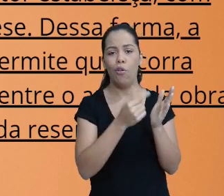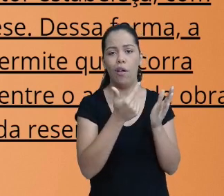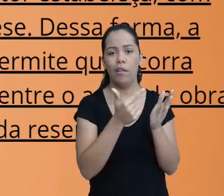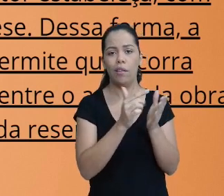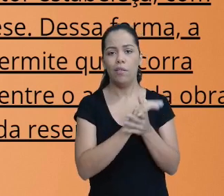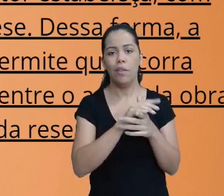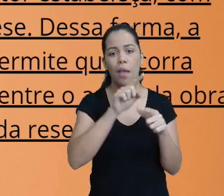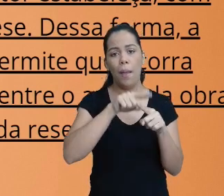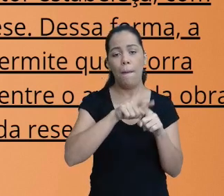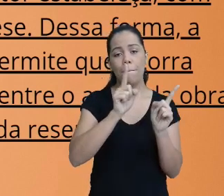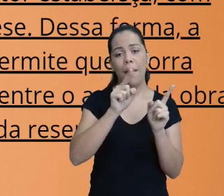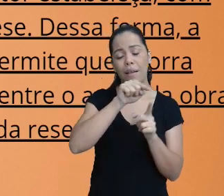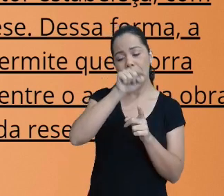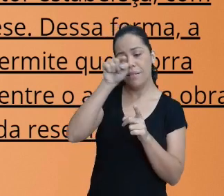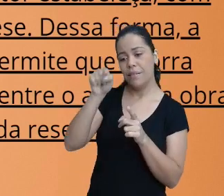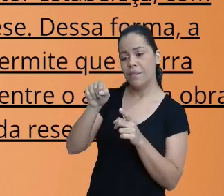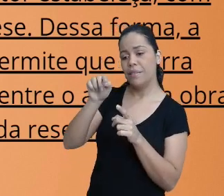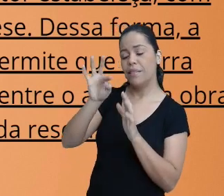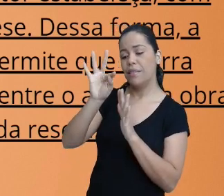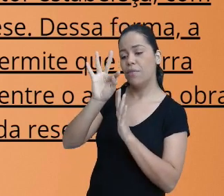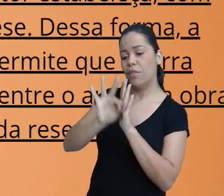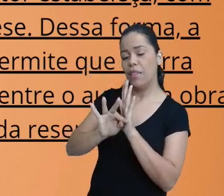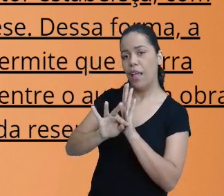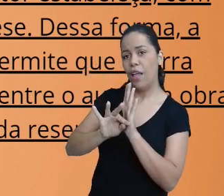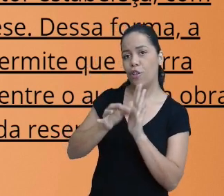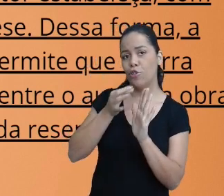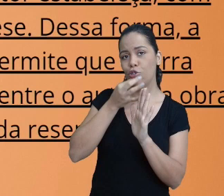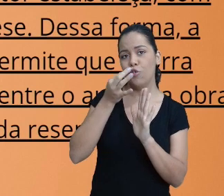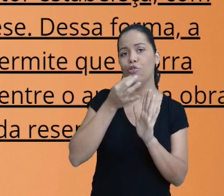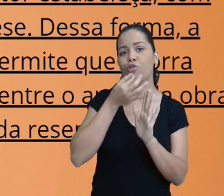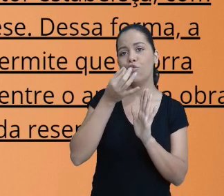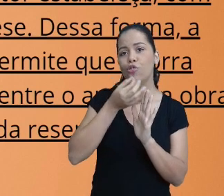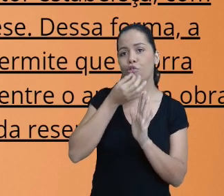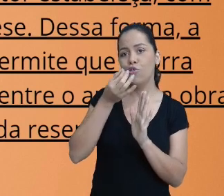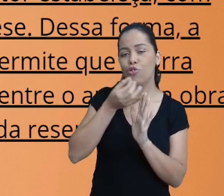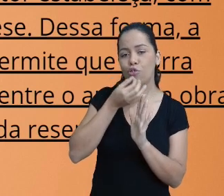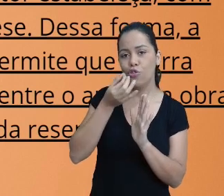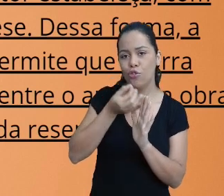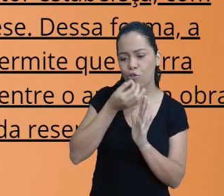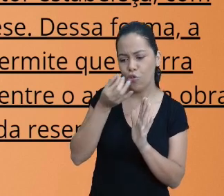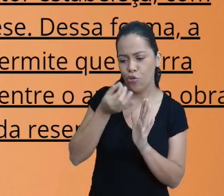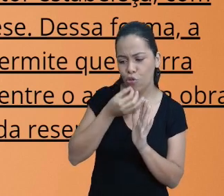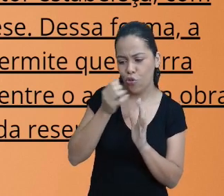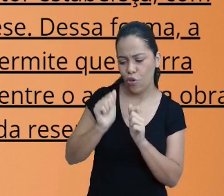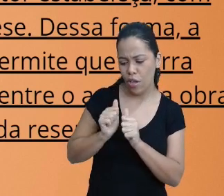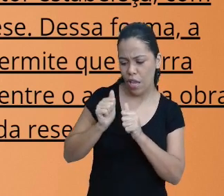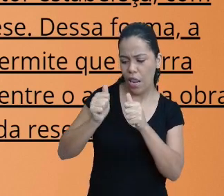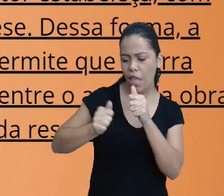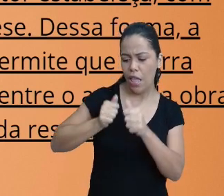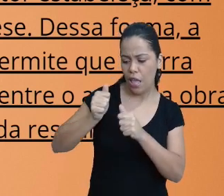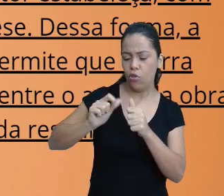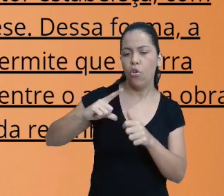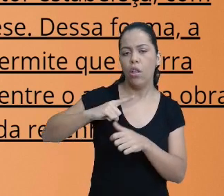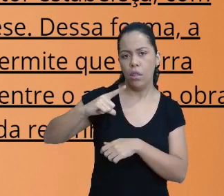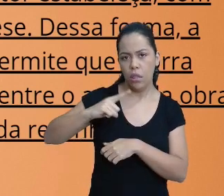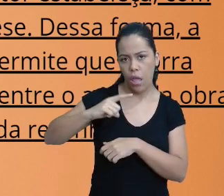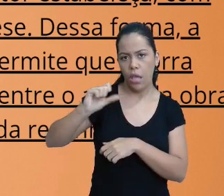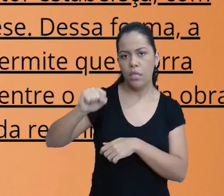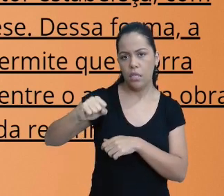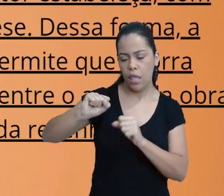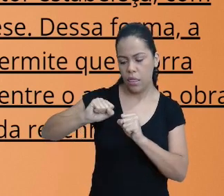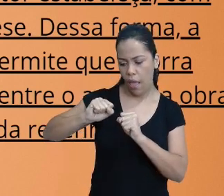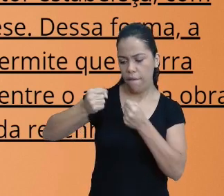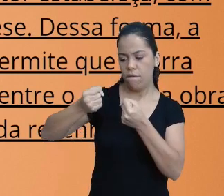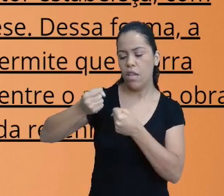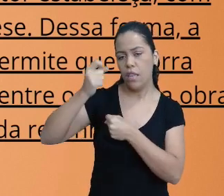resenha crítica, você tem, sim, um levantamento com um posicionamento. Há também espaço para